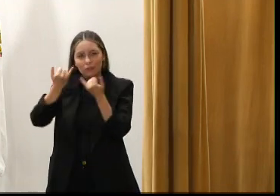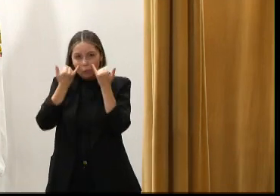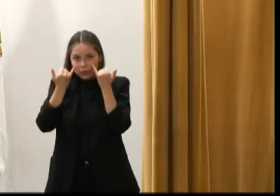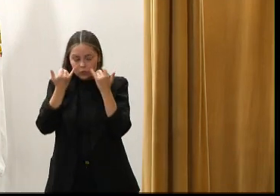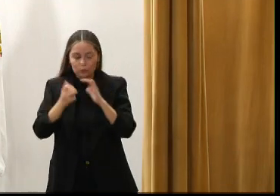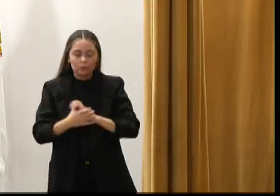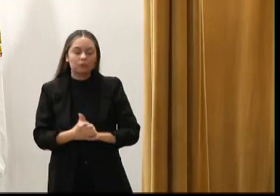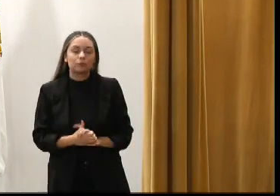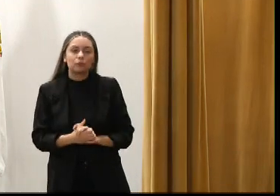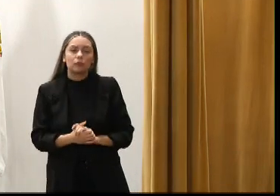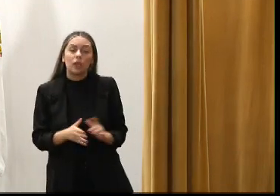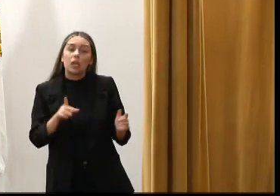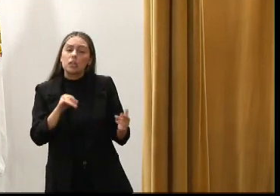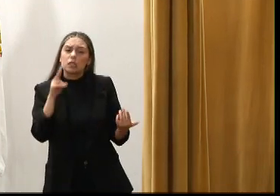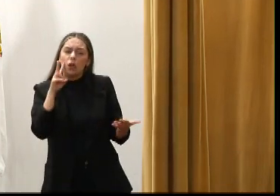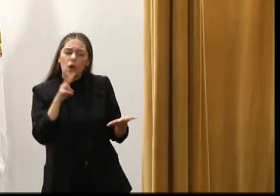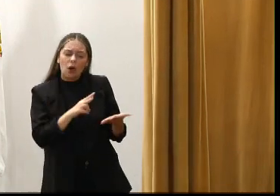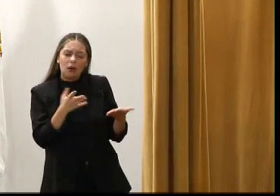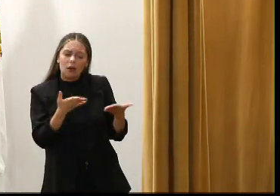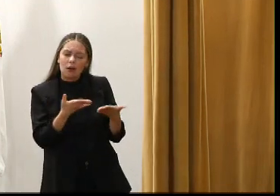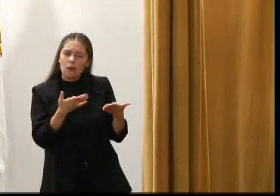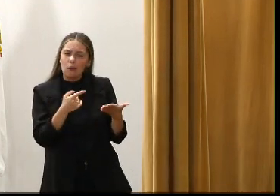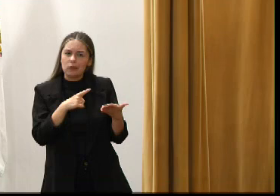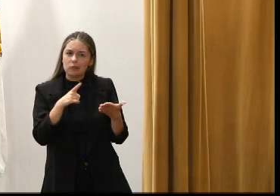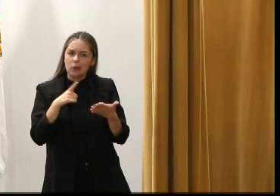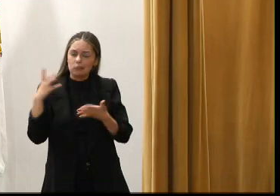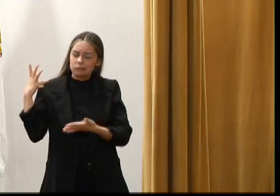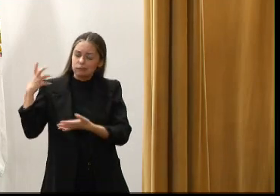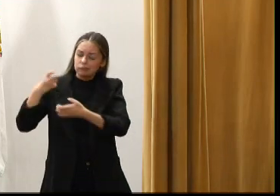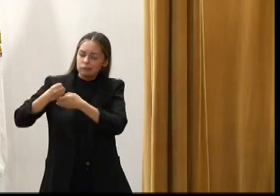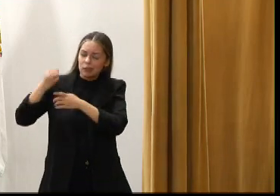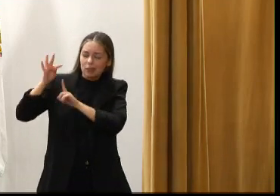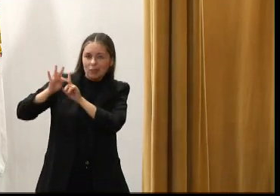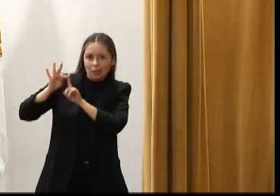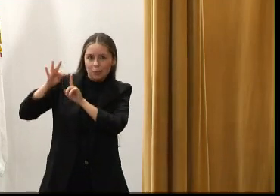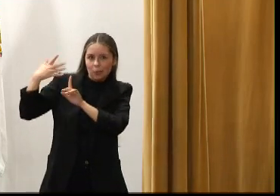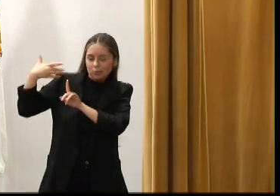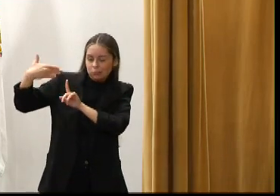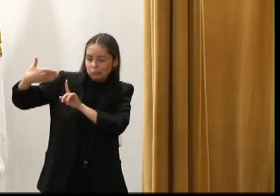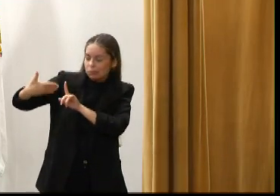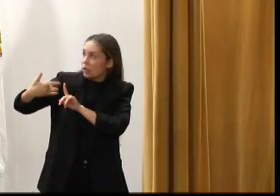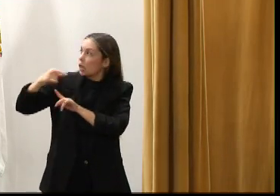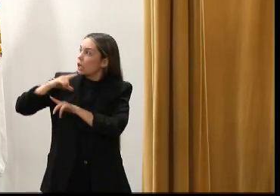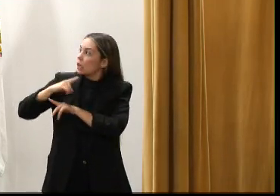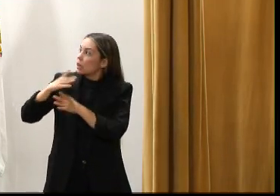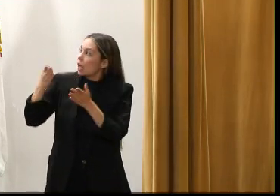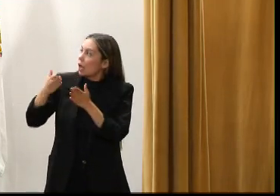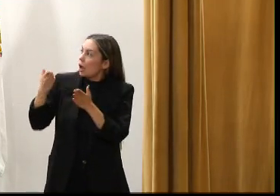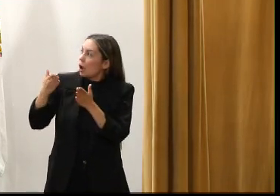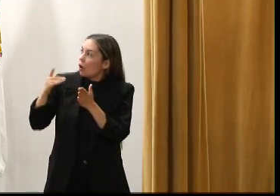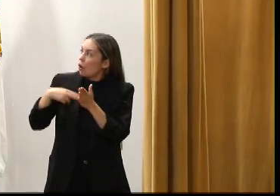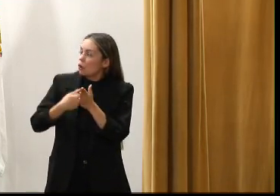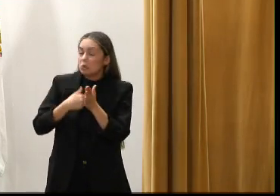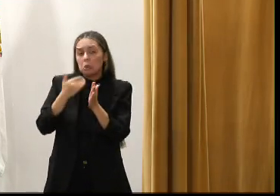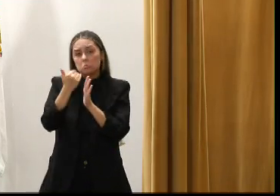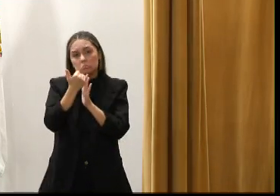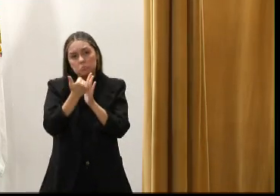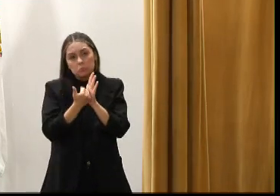Bom, e se a gente olhar agora essa reconstrução de temperaturas, nós estamos aqui num período relativamente